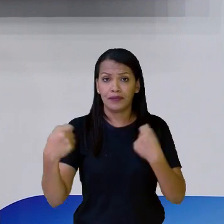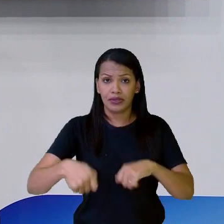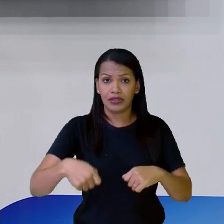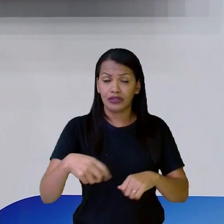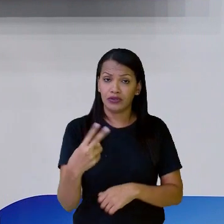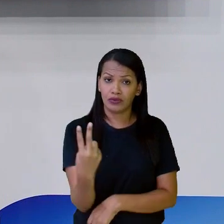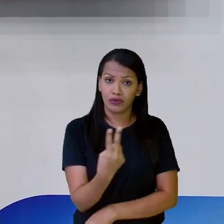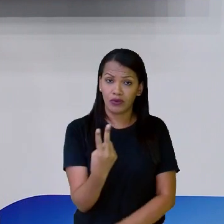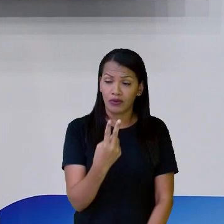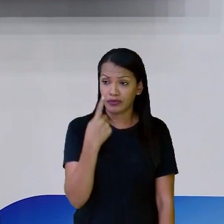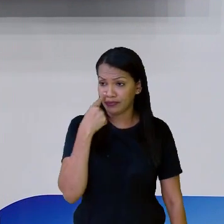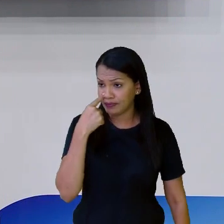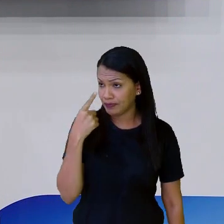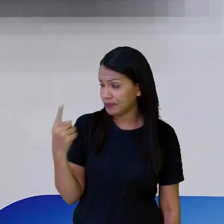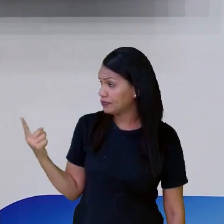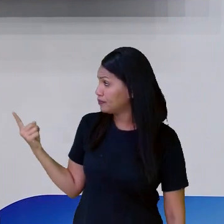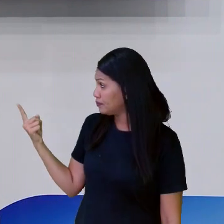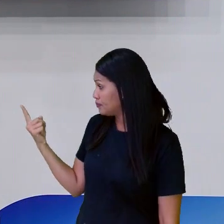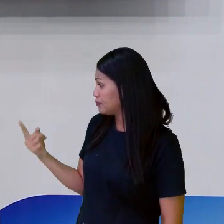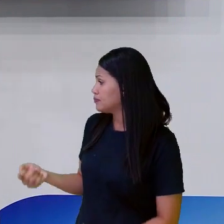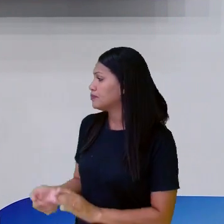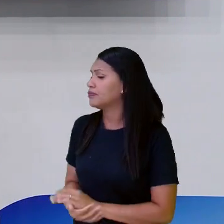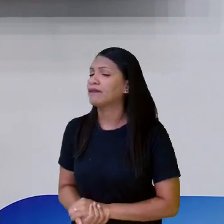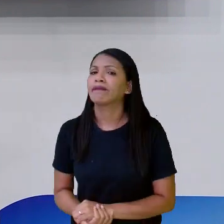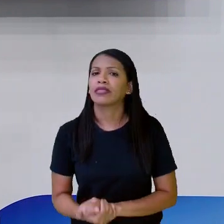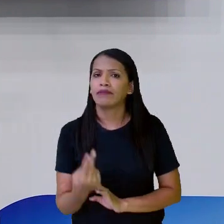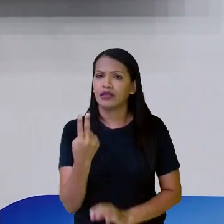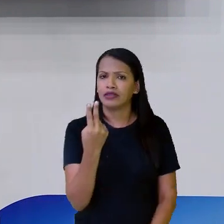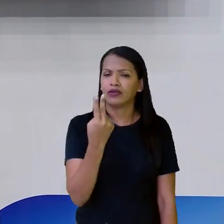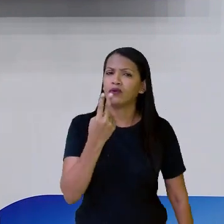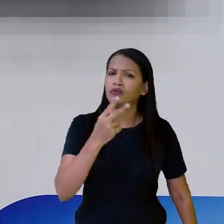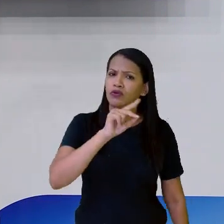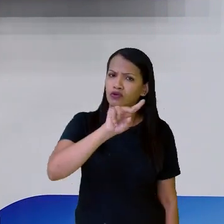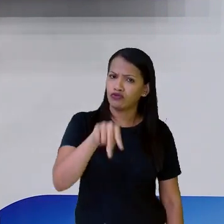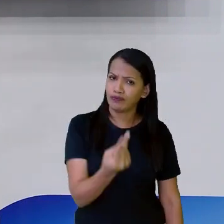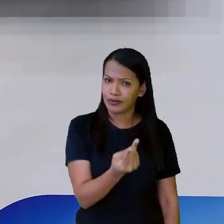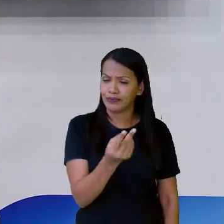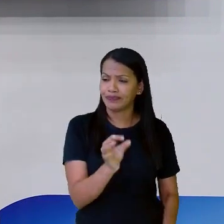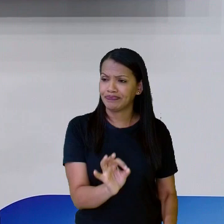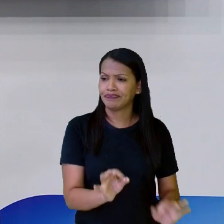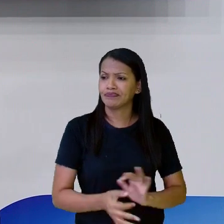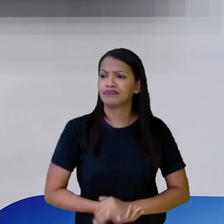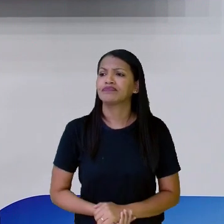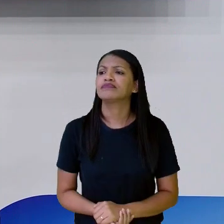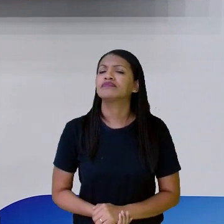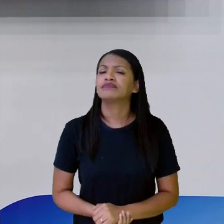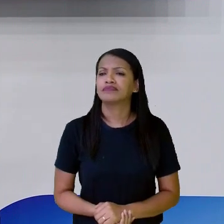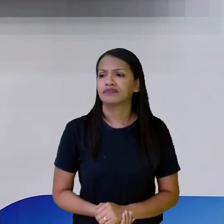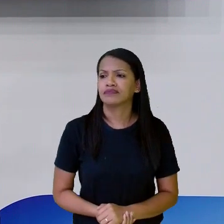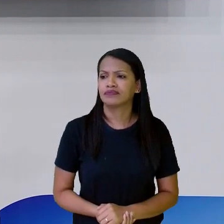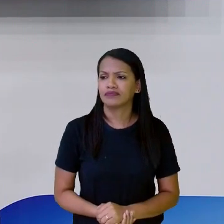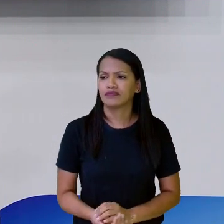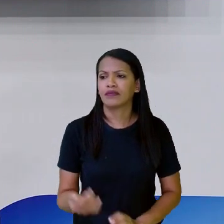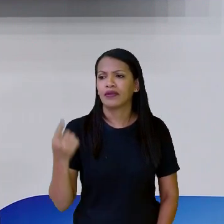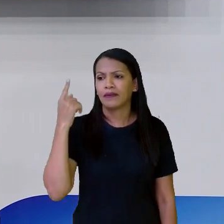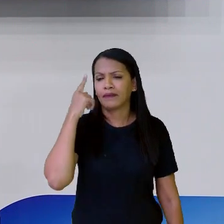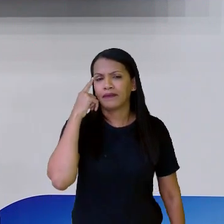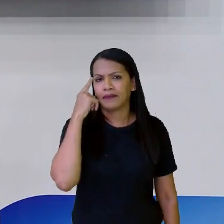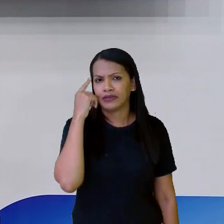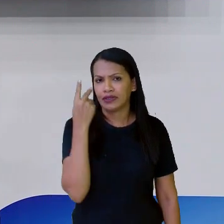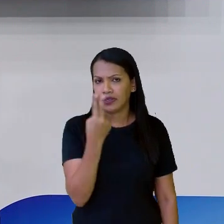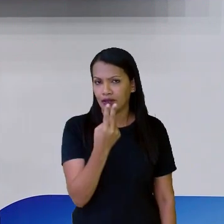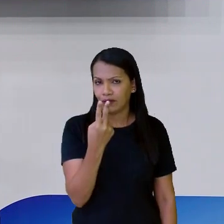como esse, para formar os 2000 aí. A ordem da centena são 5. Pensa que são 2 aqui,